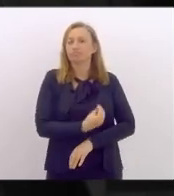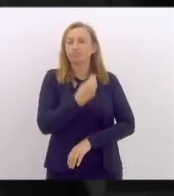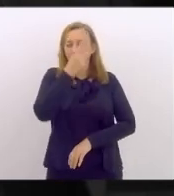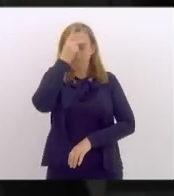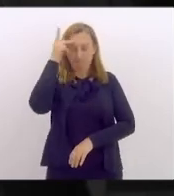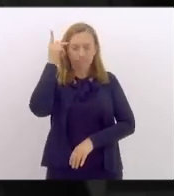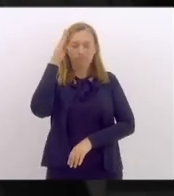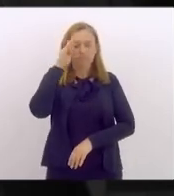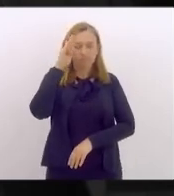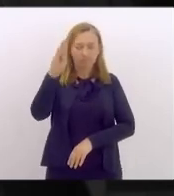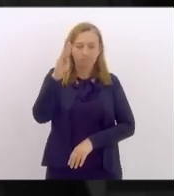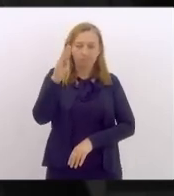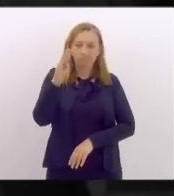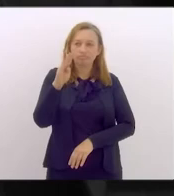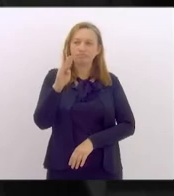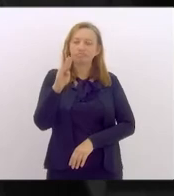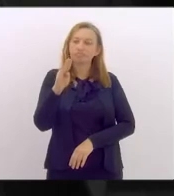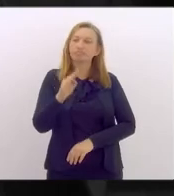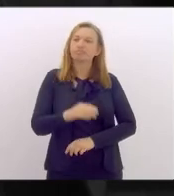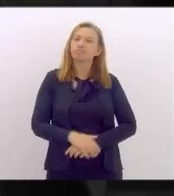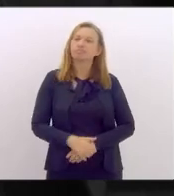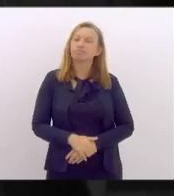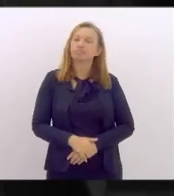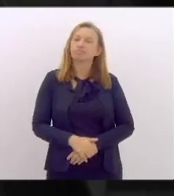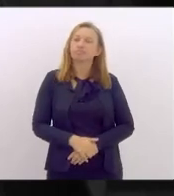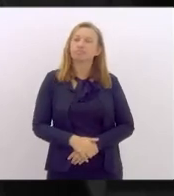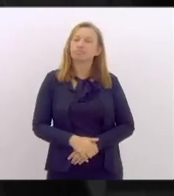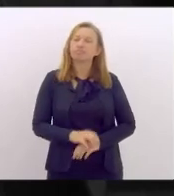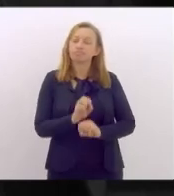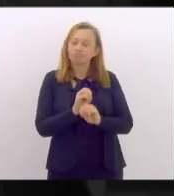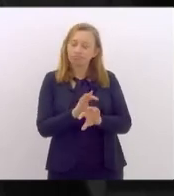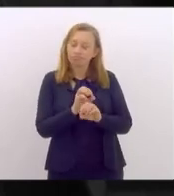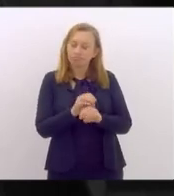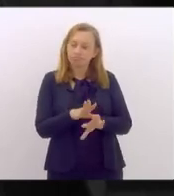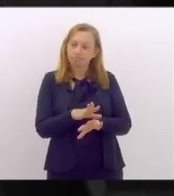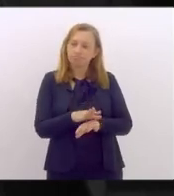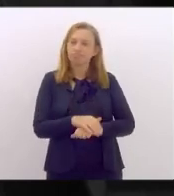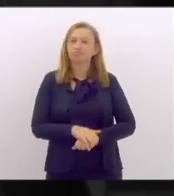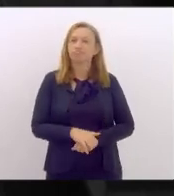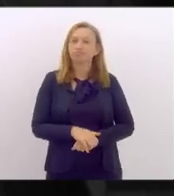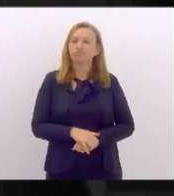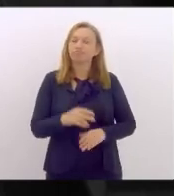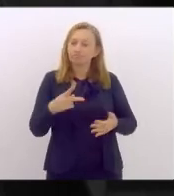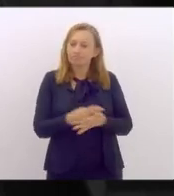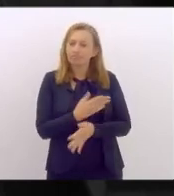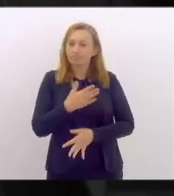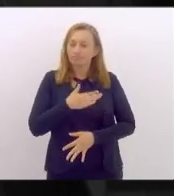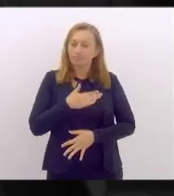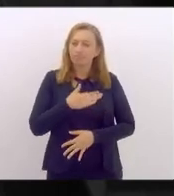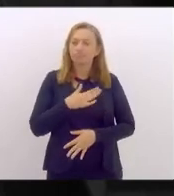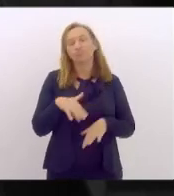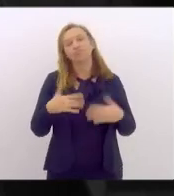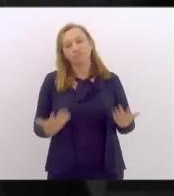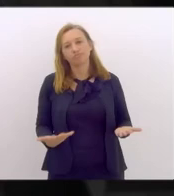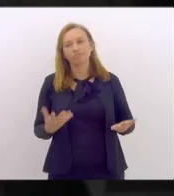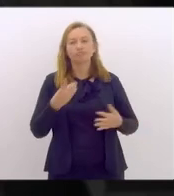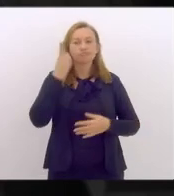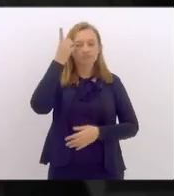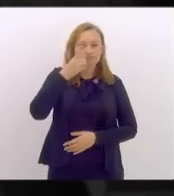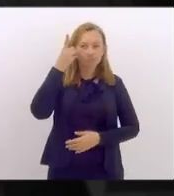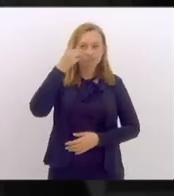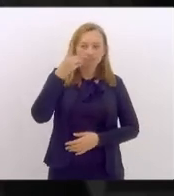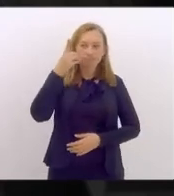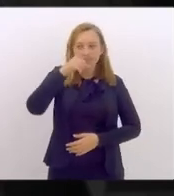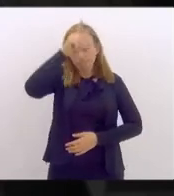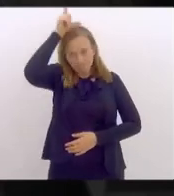principalmente não apenas mas principalmente através da educação tal qual aconteceu comigo tanto Deputado Paulo